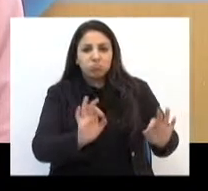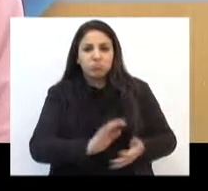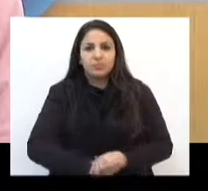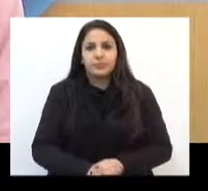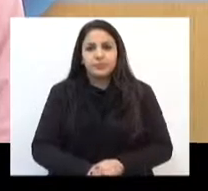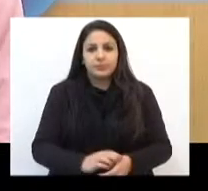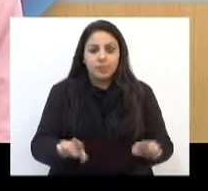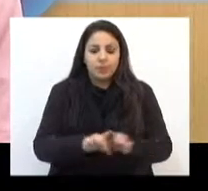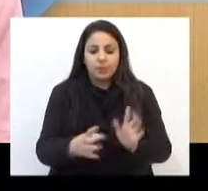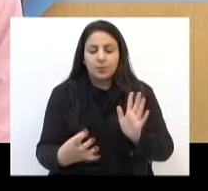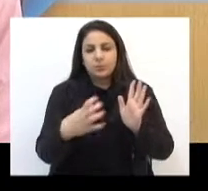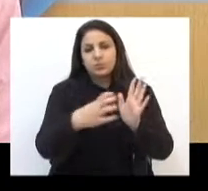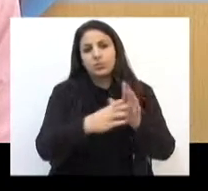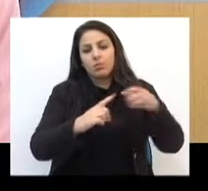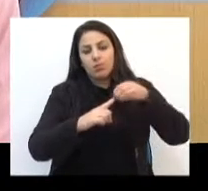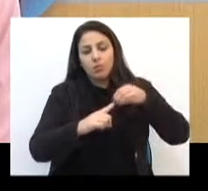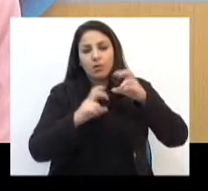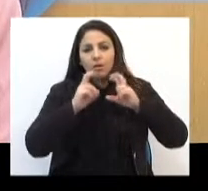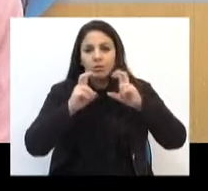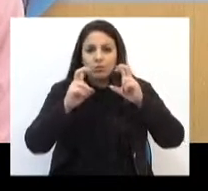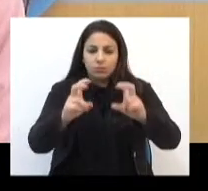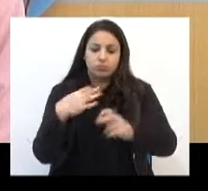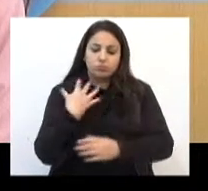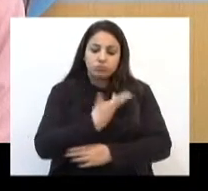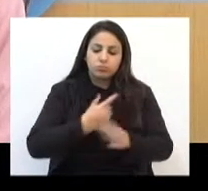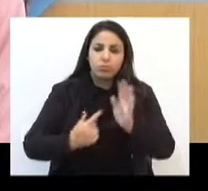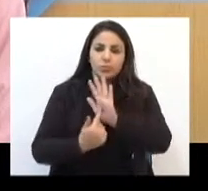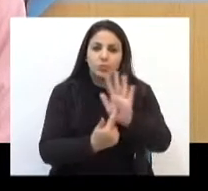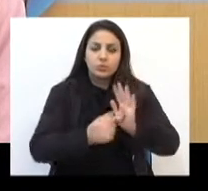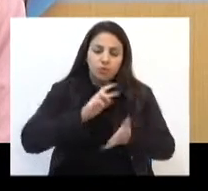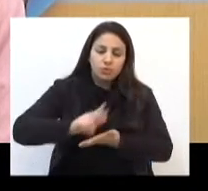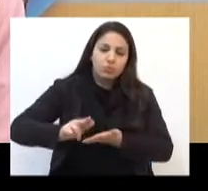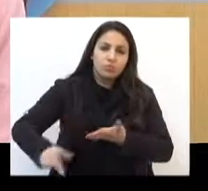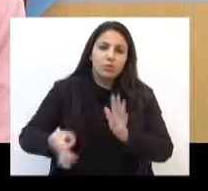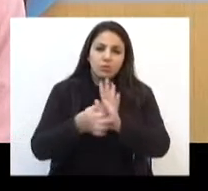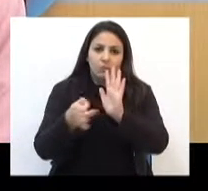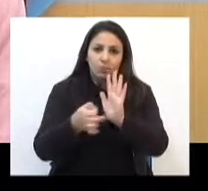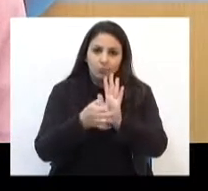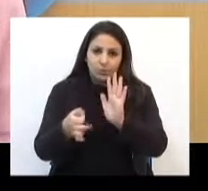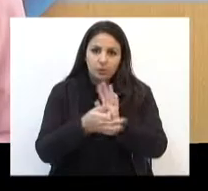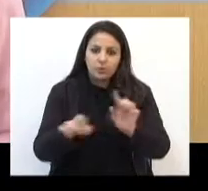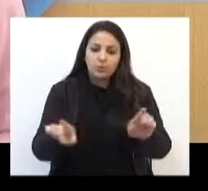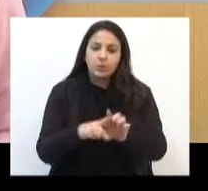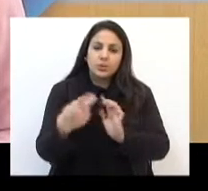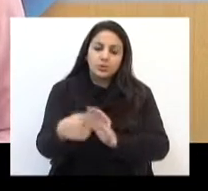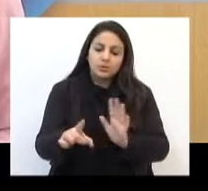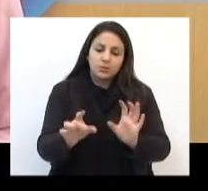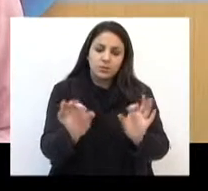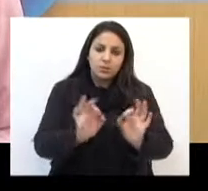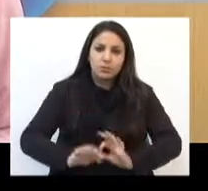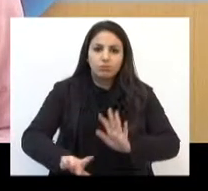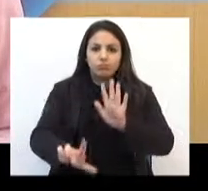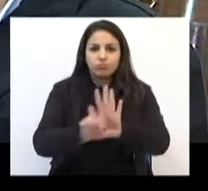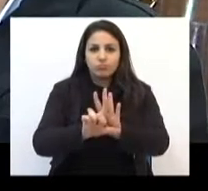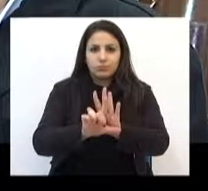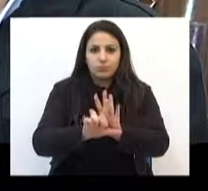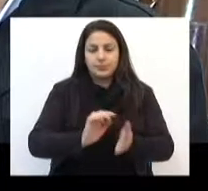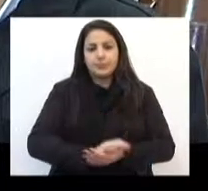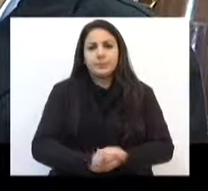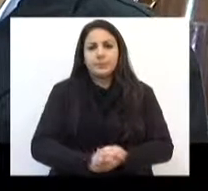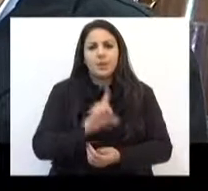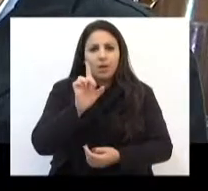e terrenos baldios. A audiência pública debate infraestrutura do presídio regional. O presidente